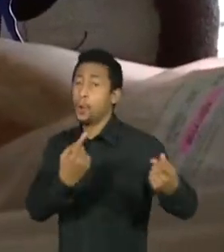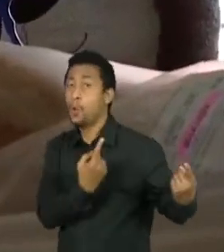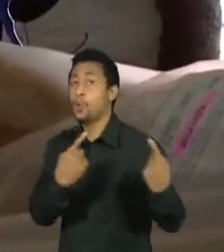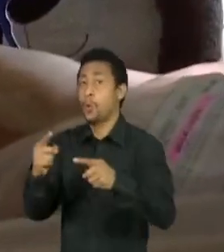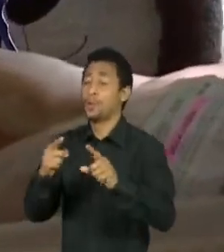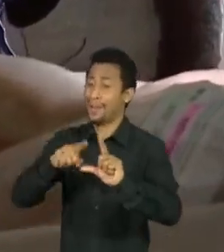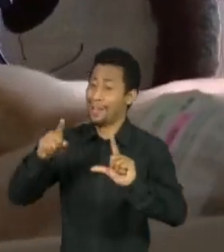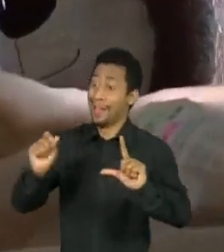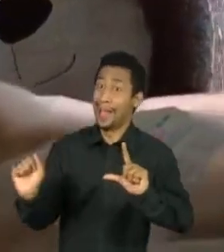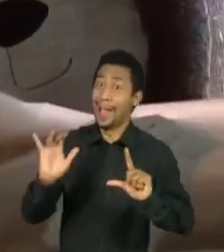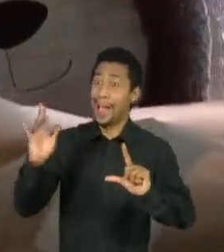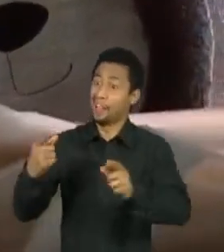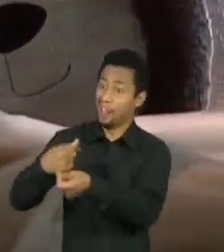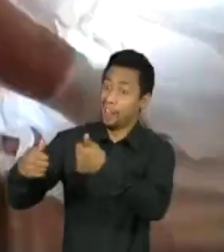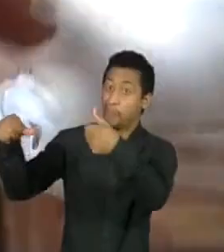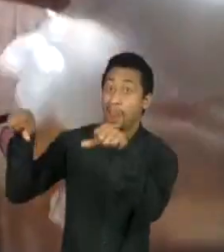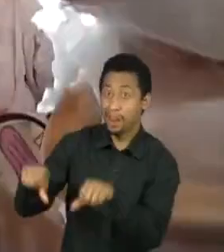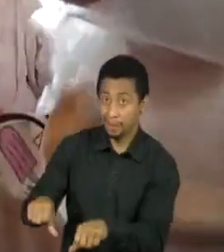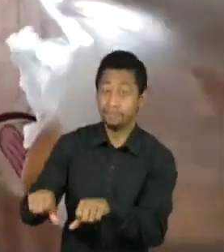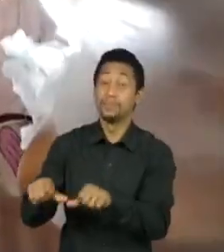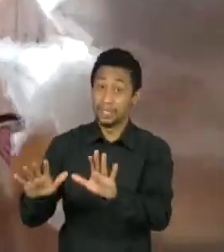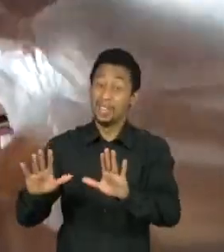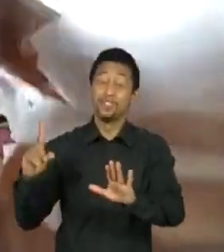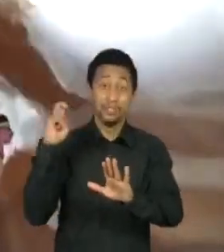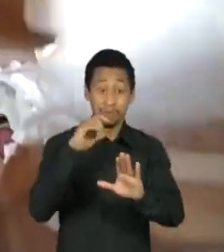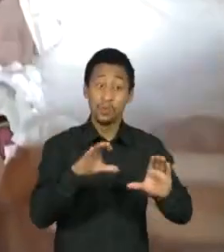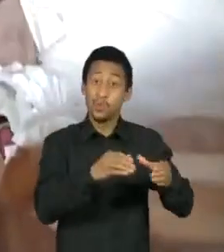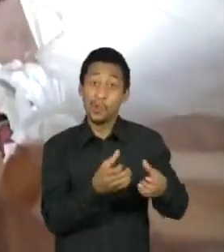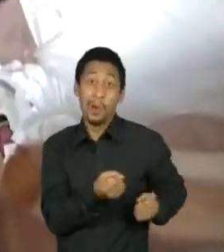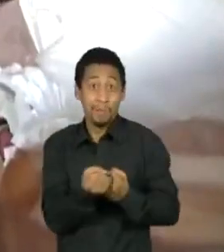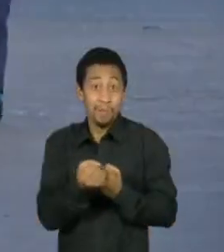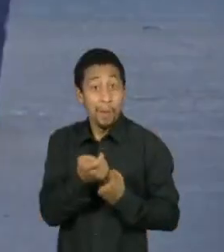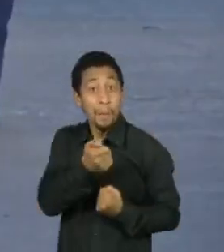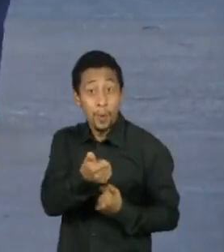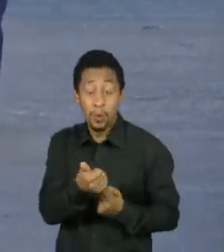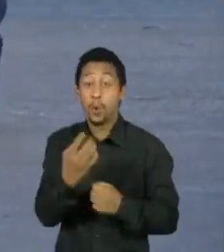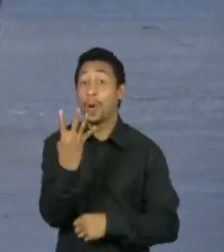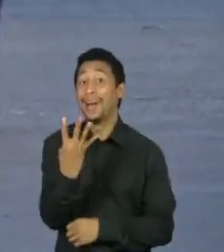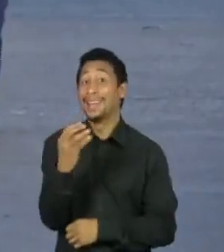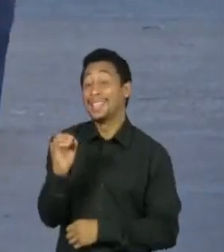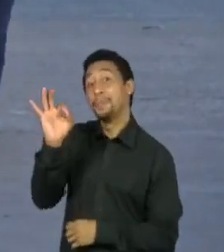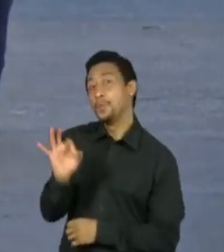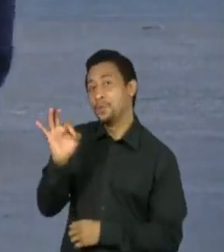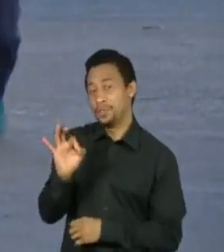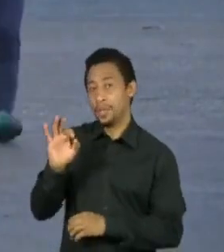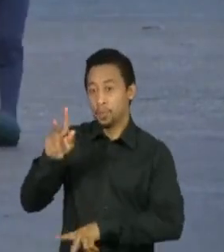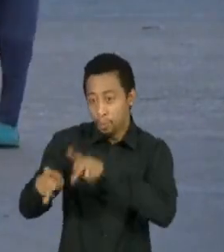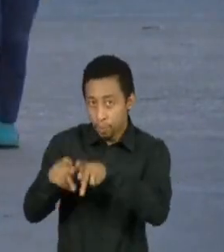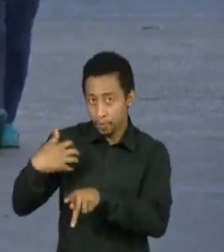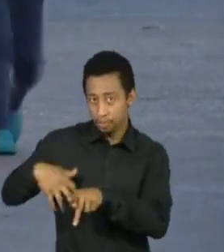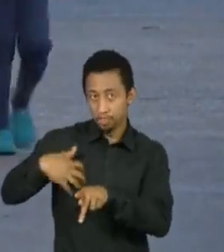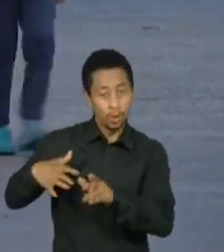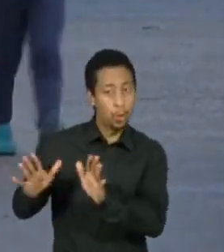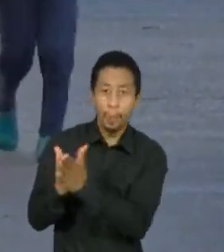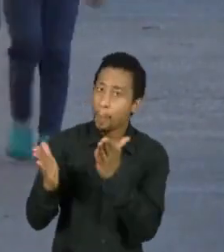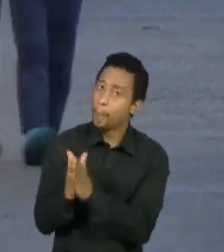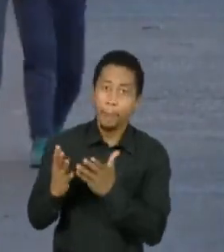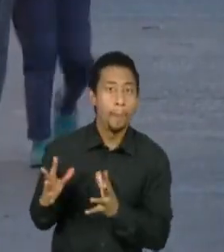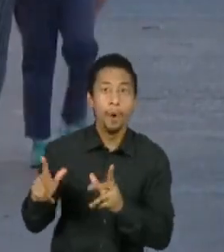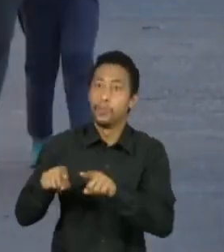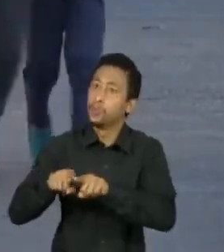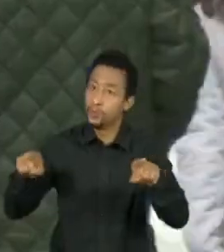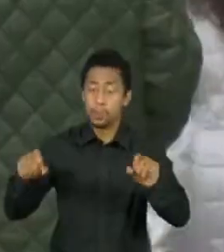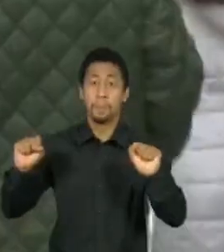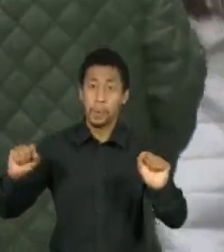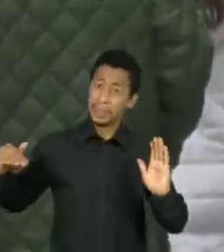sem maioria no governo quarenta por cento dos argentinos vivem na pobreza a inflação no ano poderá chegar a